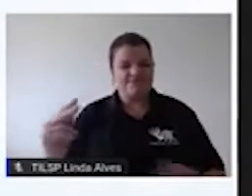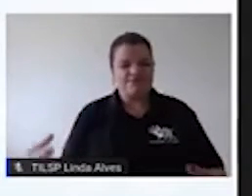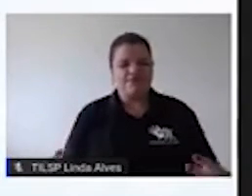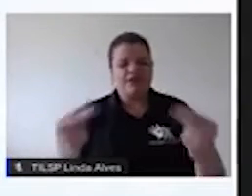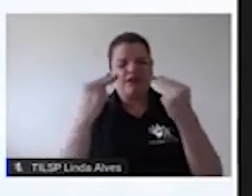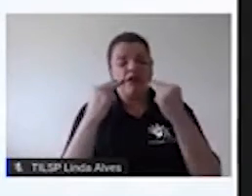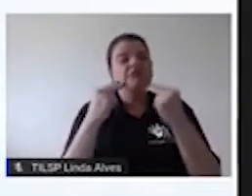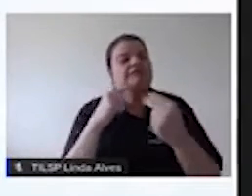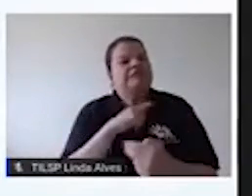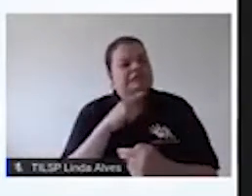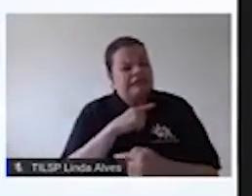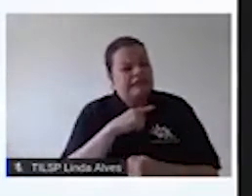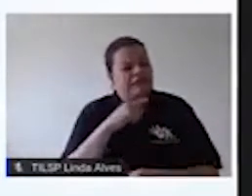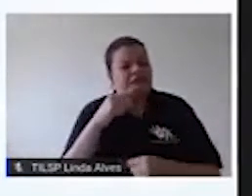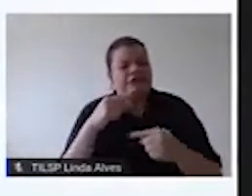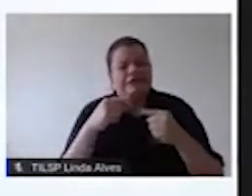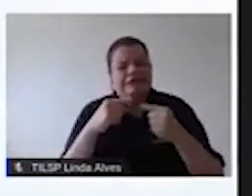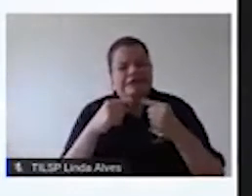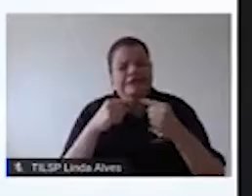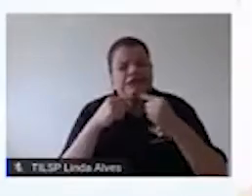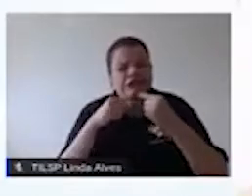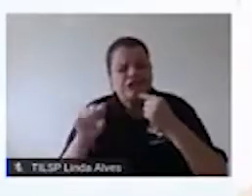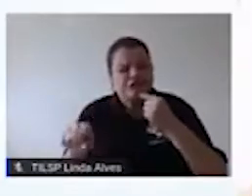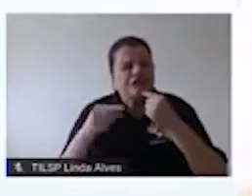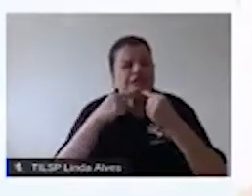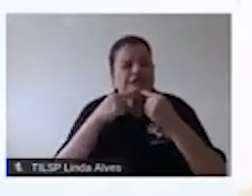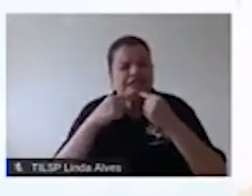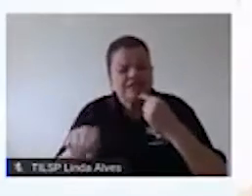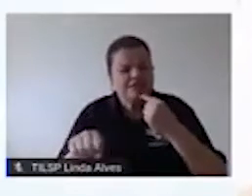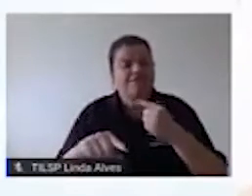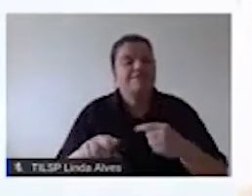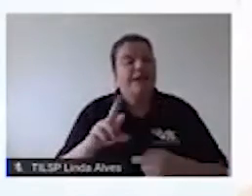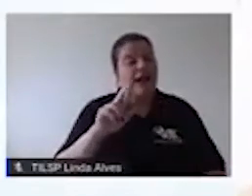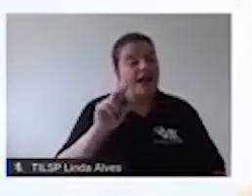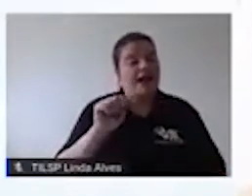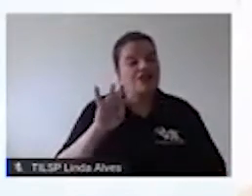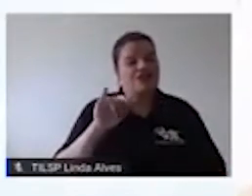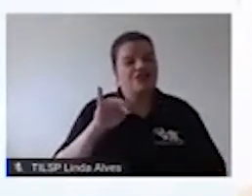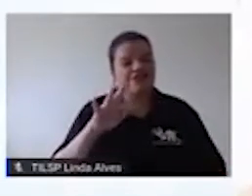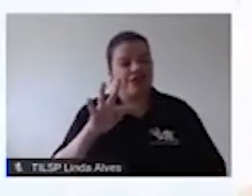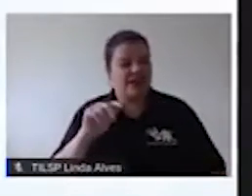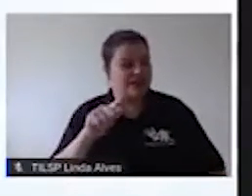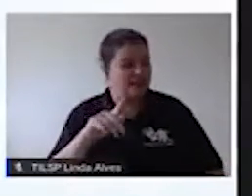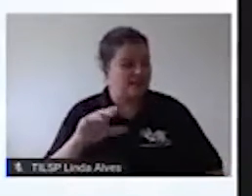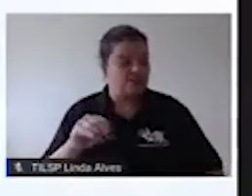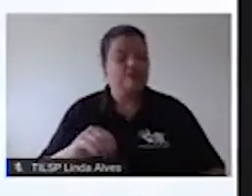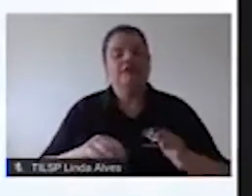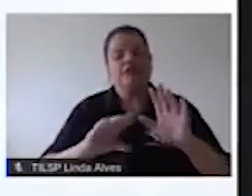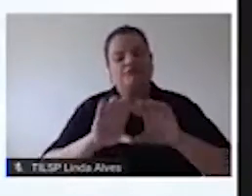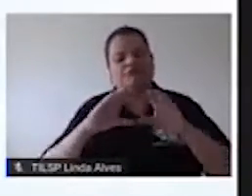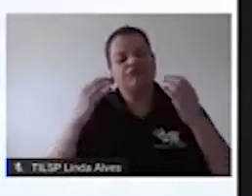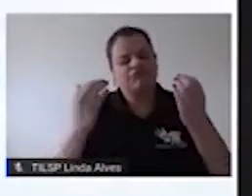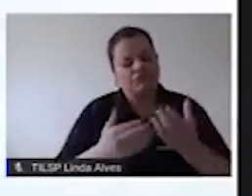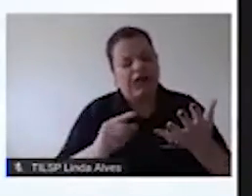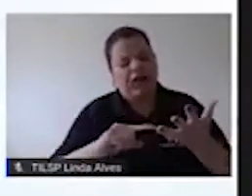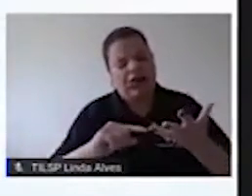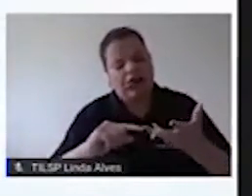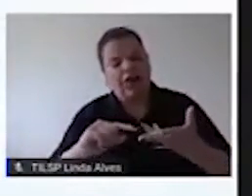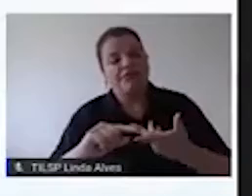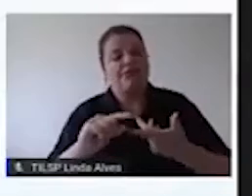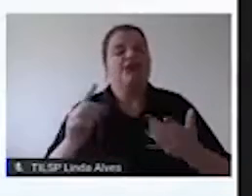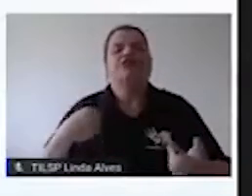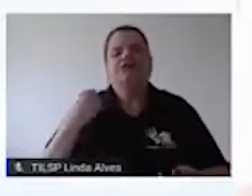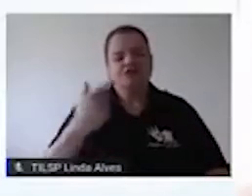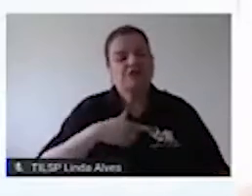teve bastante divergência para aprovar, Eu para imagino. ratificar, né, a convenção. Mas